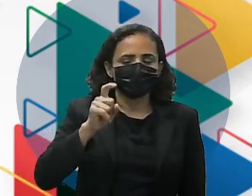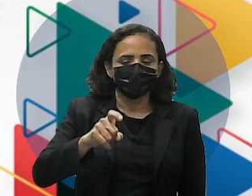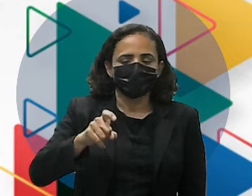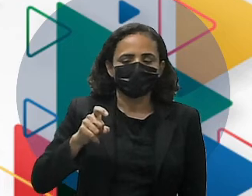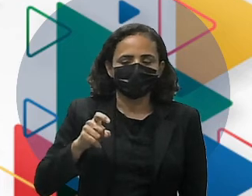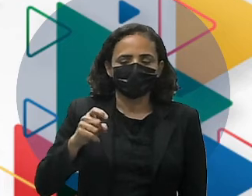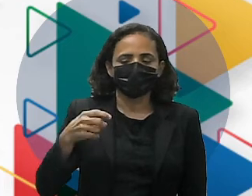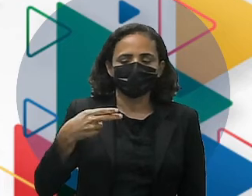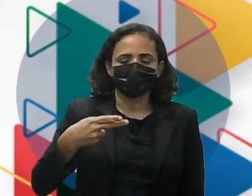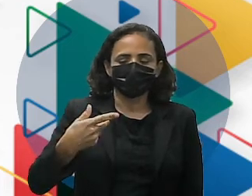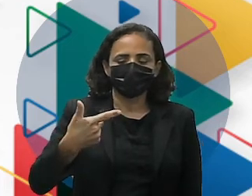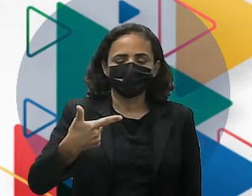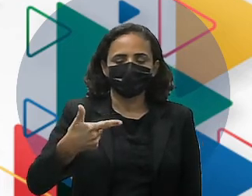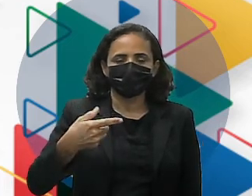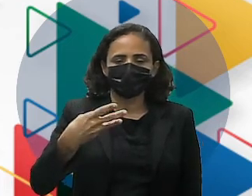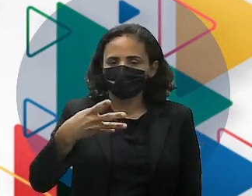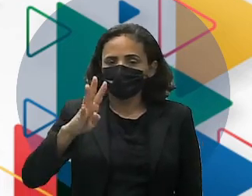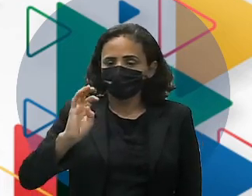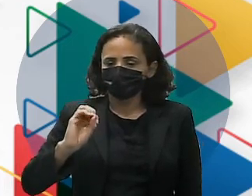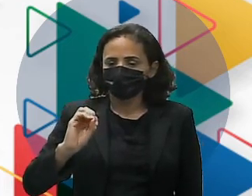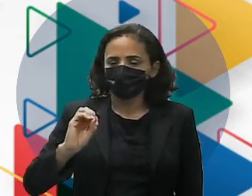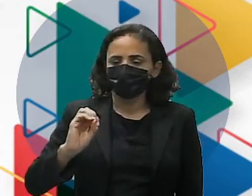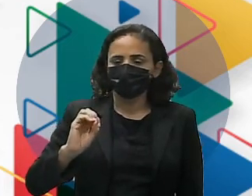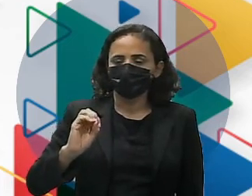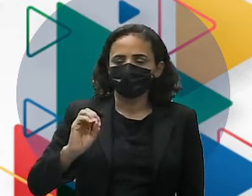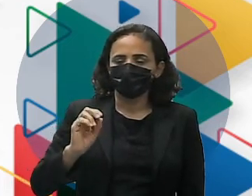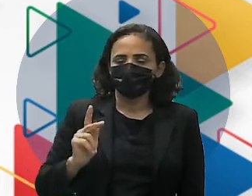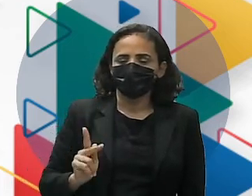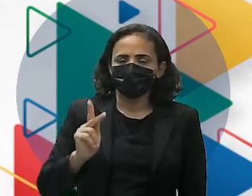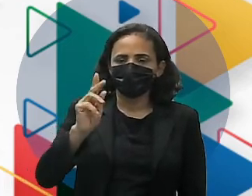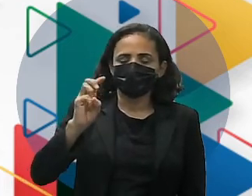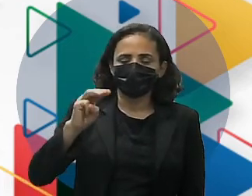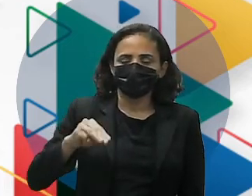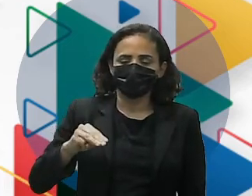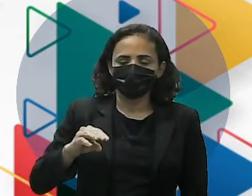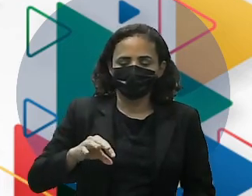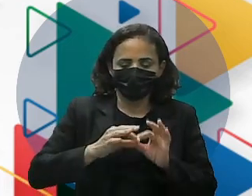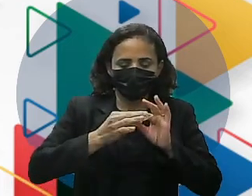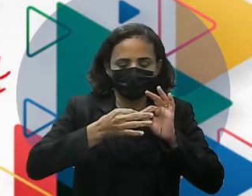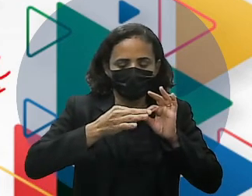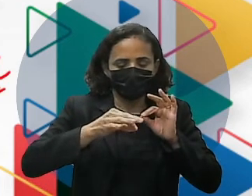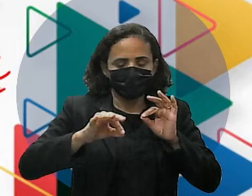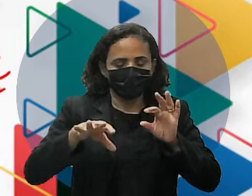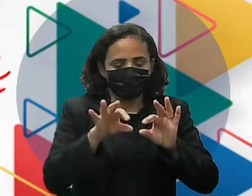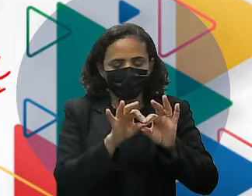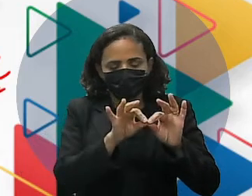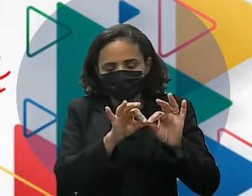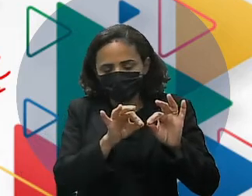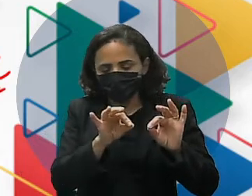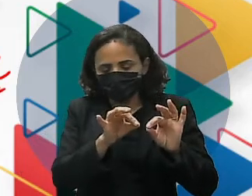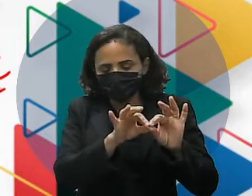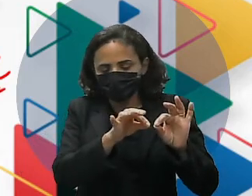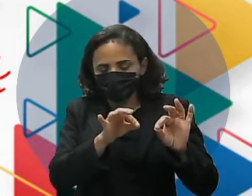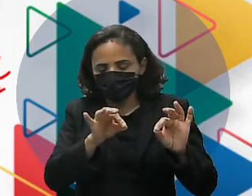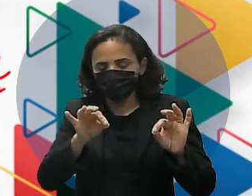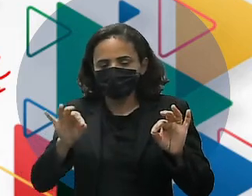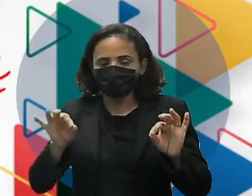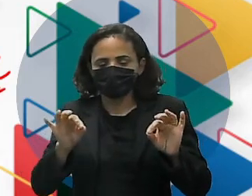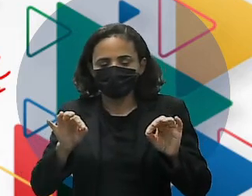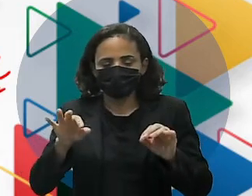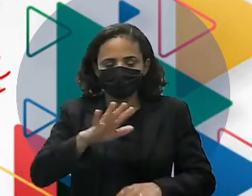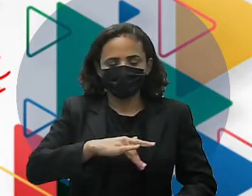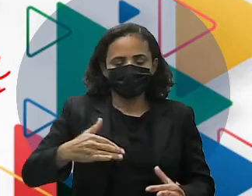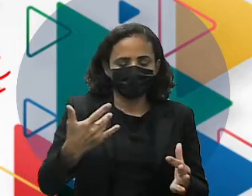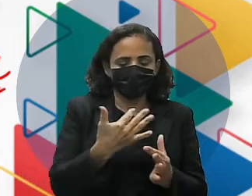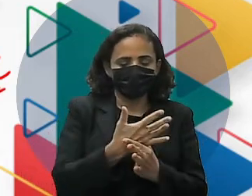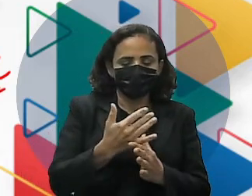é igual a 40, ou seja, o caminho entre a cidade e a fazenda é